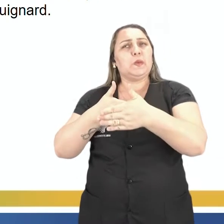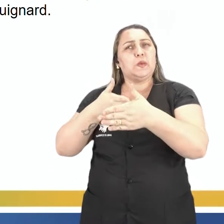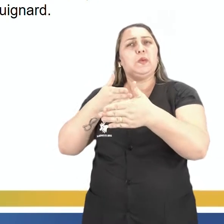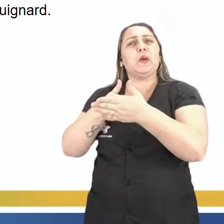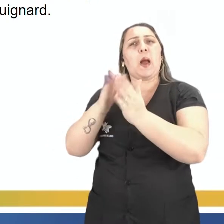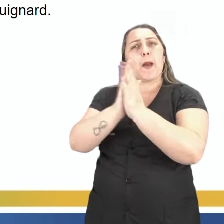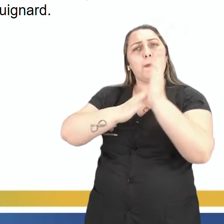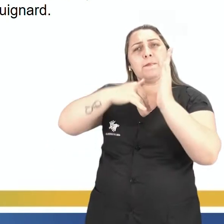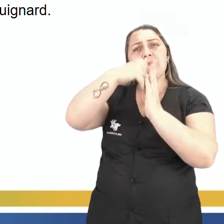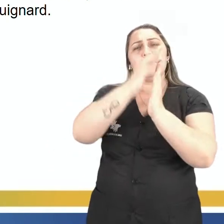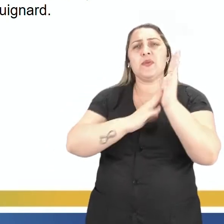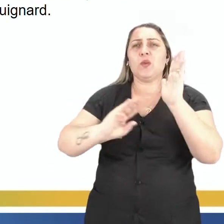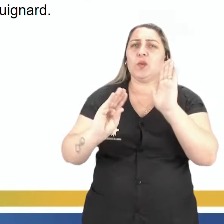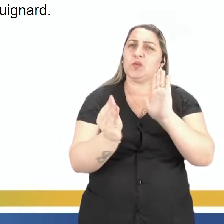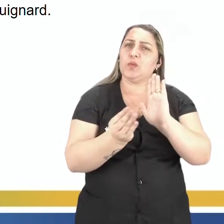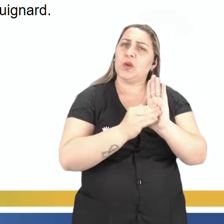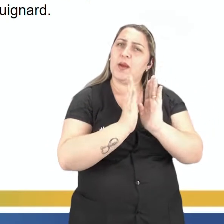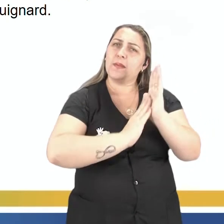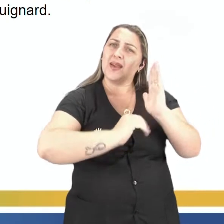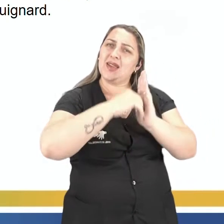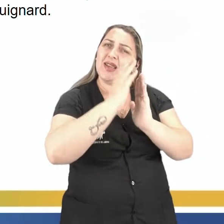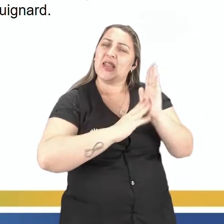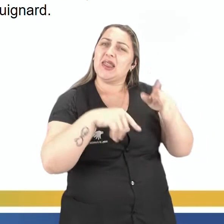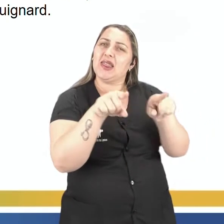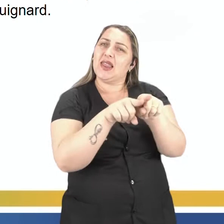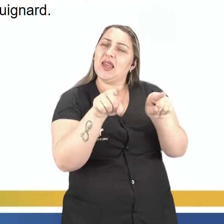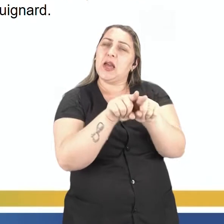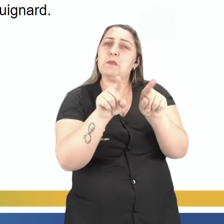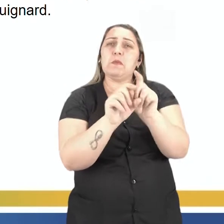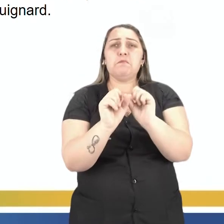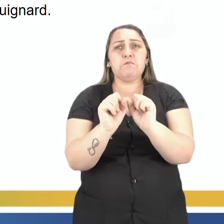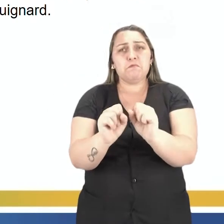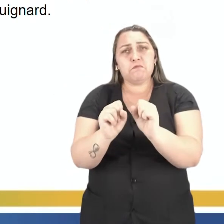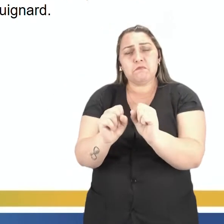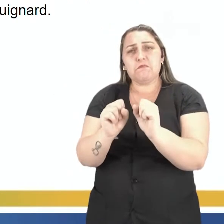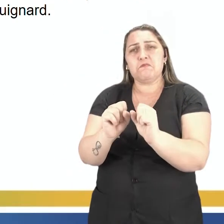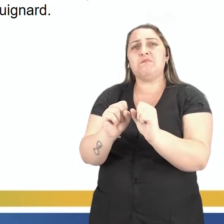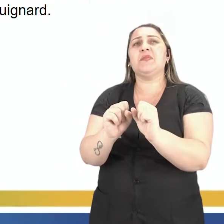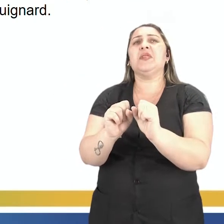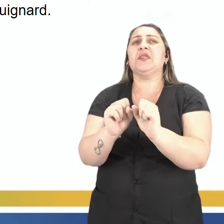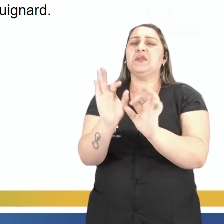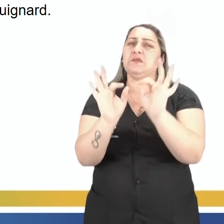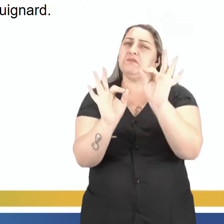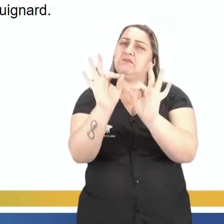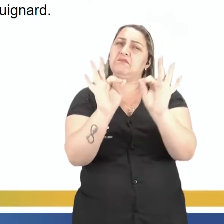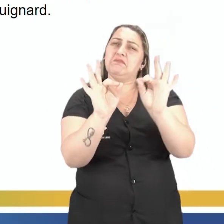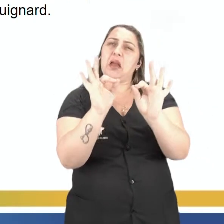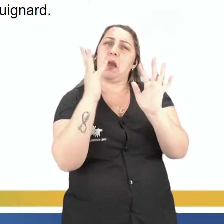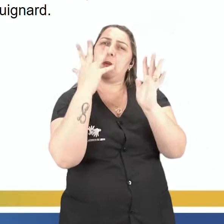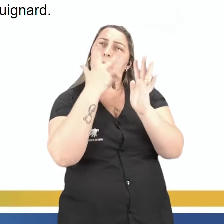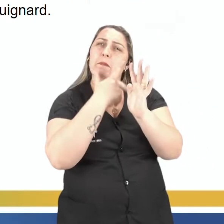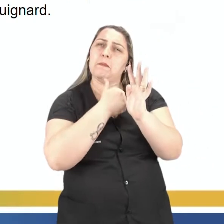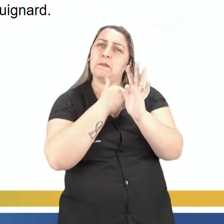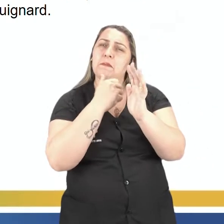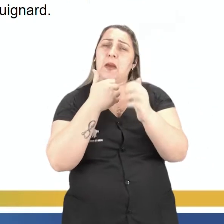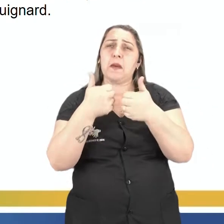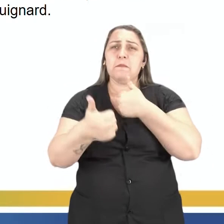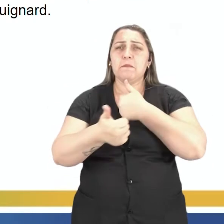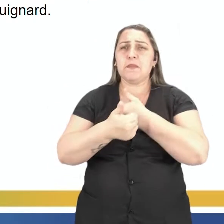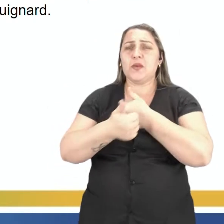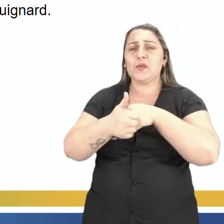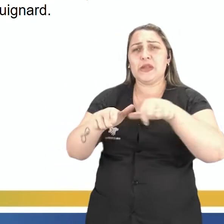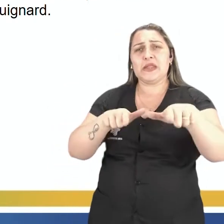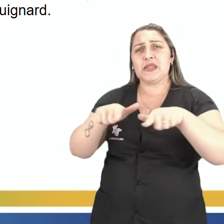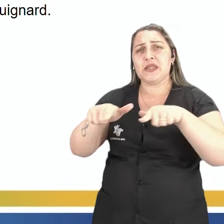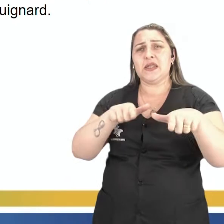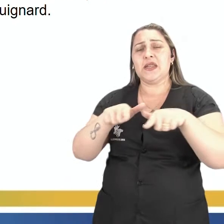com a pintura, né? Ela coloca a pintura como também podendo ser decorativa. Ela aproxima, né, os